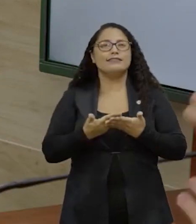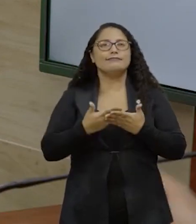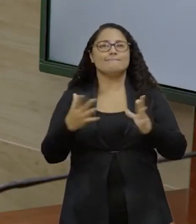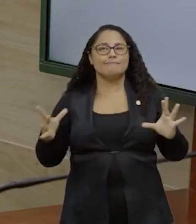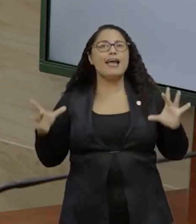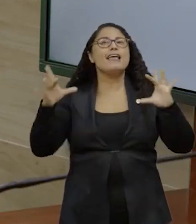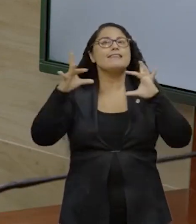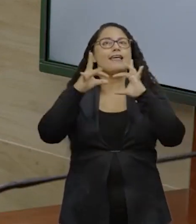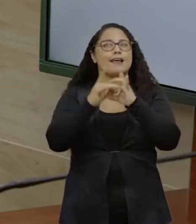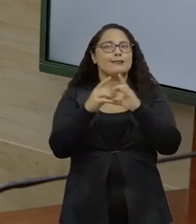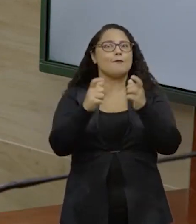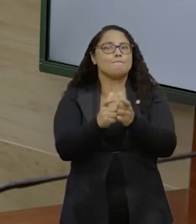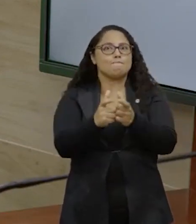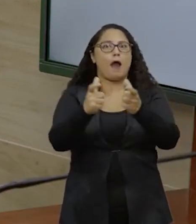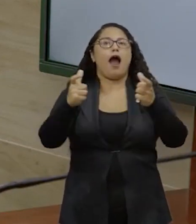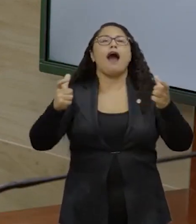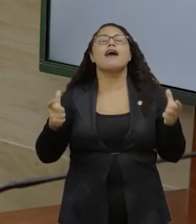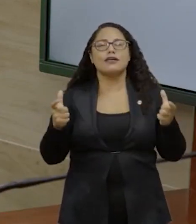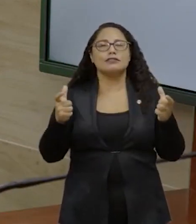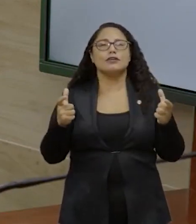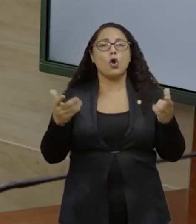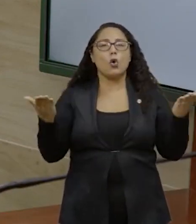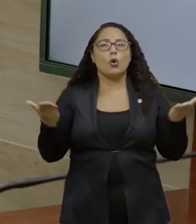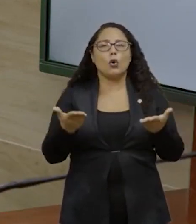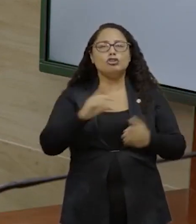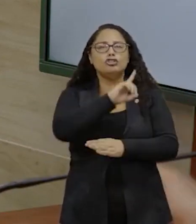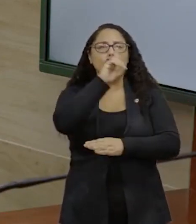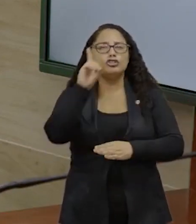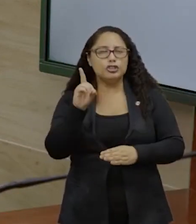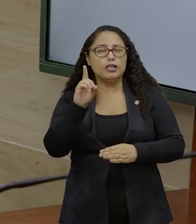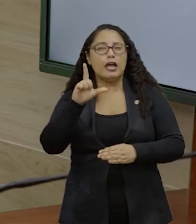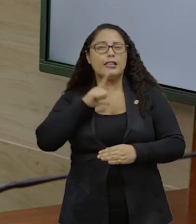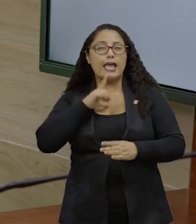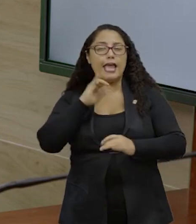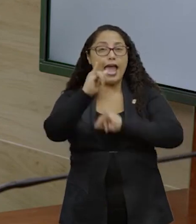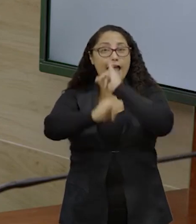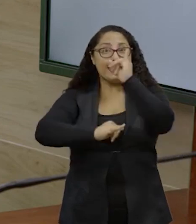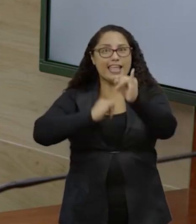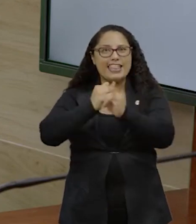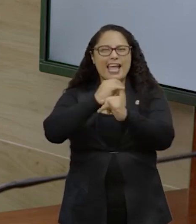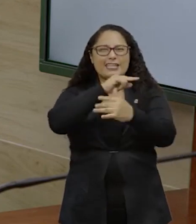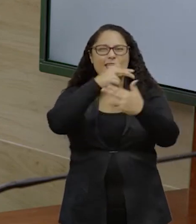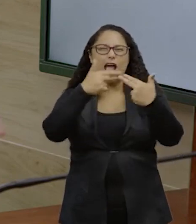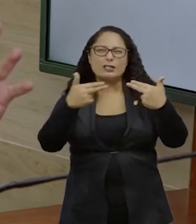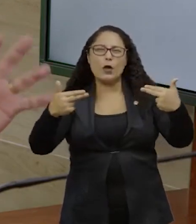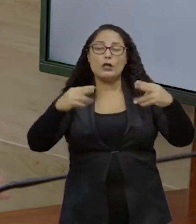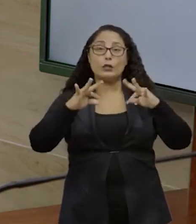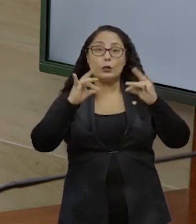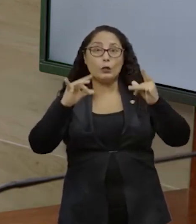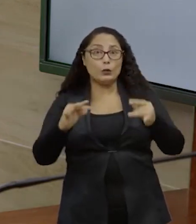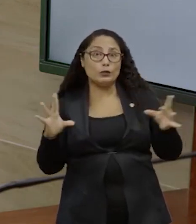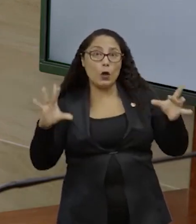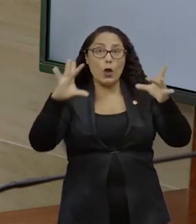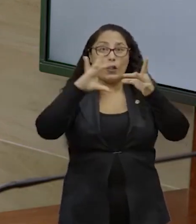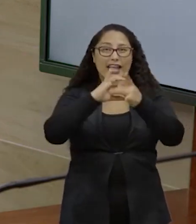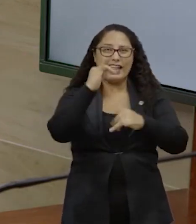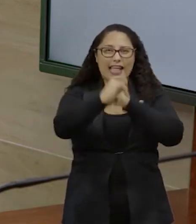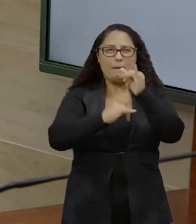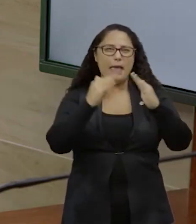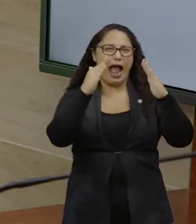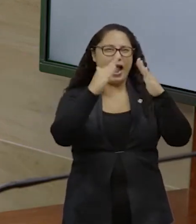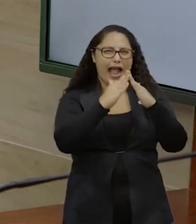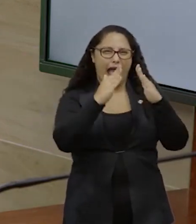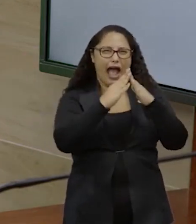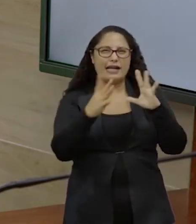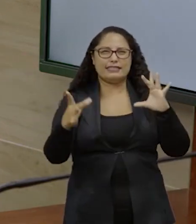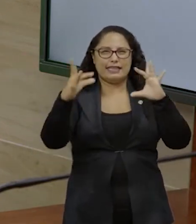uma integração maior ainda. Hoje em dia, né, a gente tem a internet das coisas, né? Tudo está conectado à internet, né? Minha casa